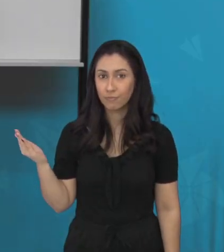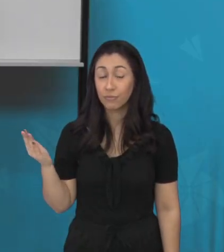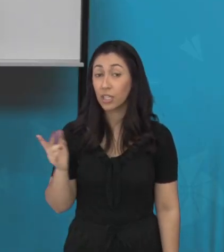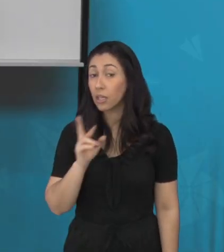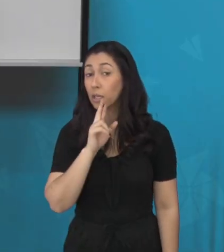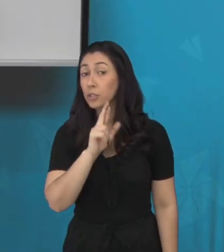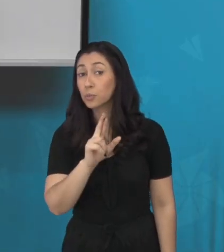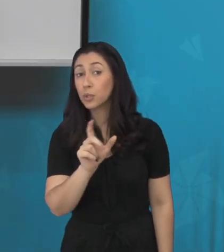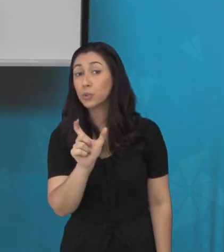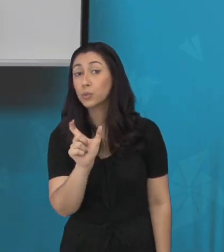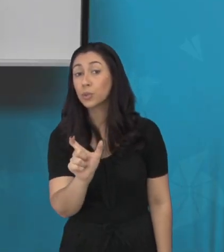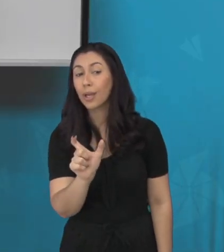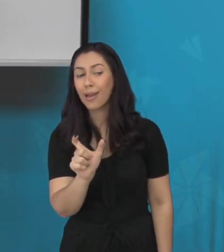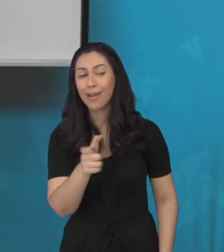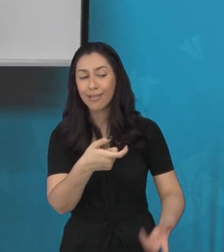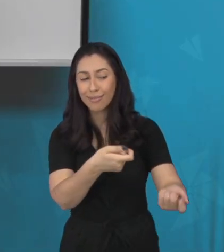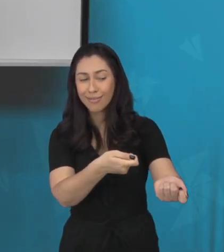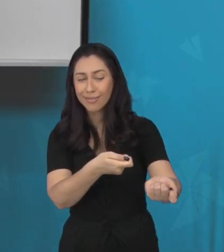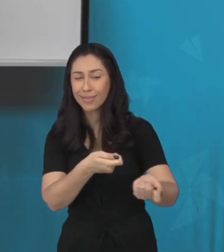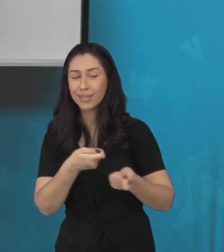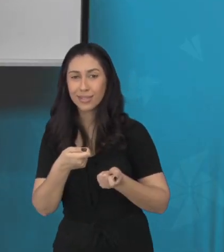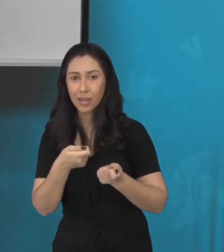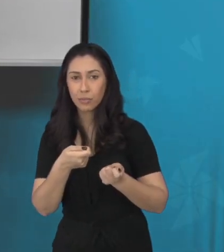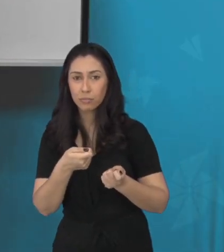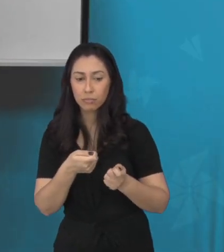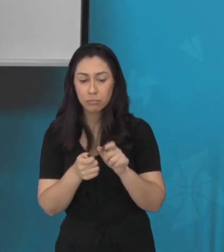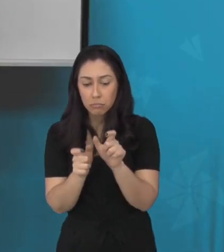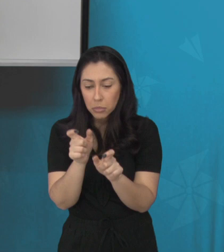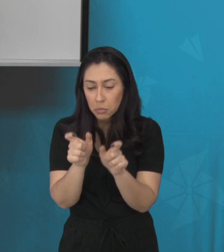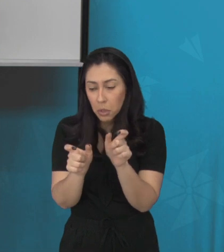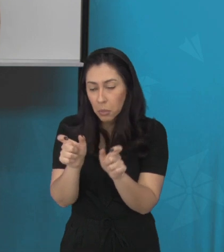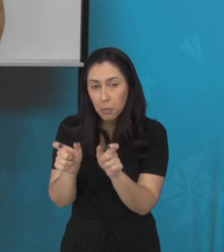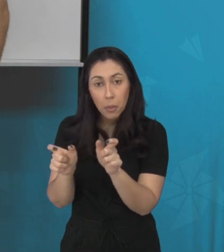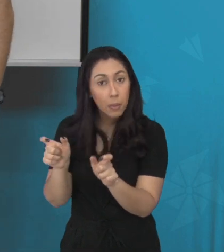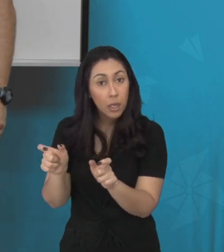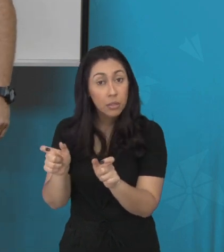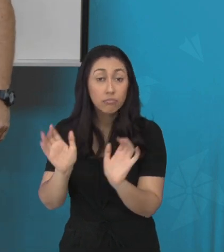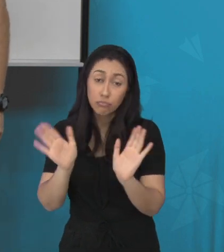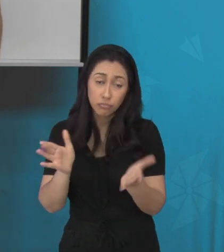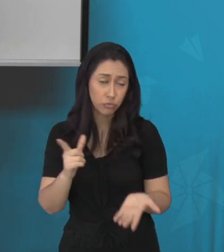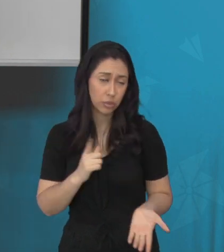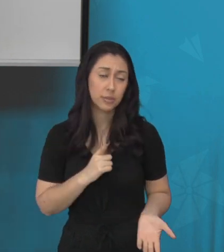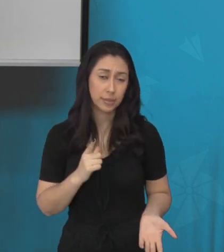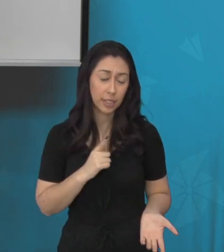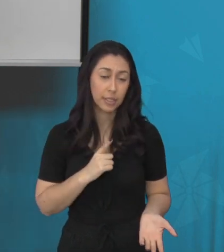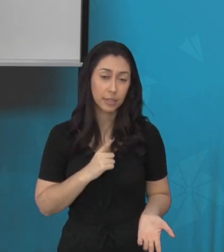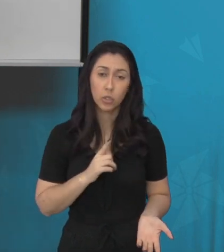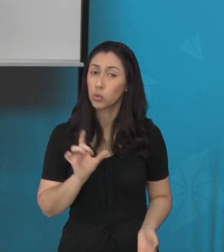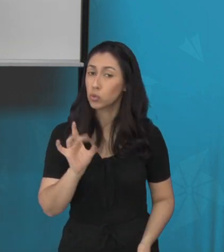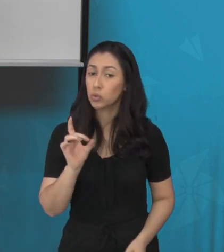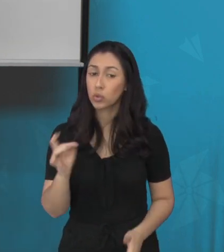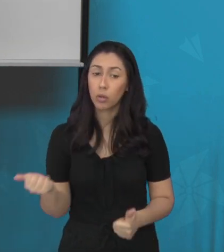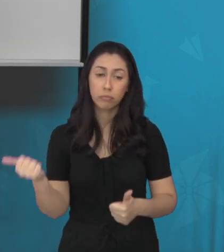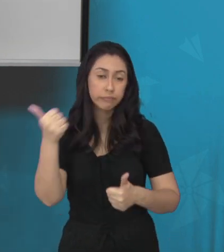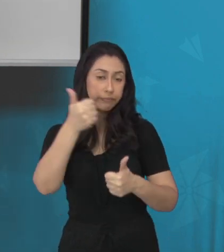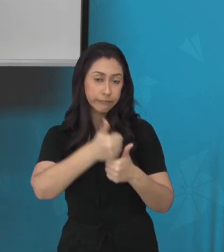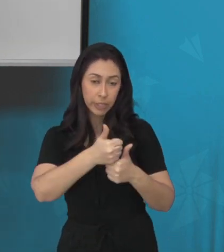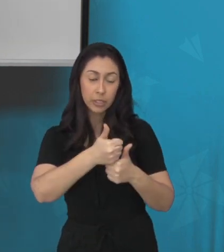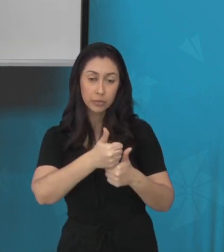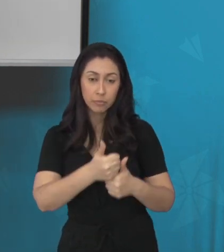a resposta da minha questão e todos esses valores numéricos a questão me dá. Beleza?